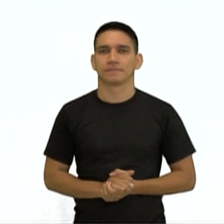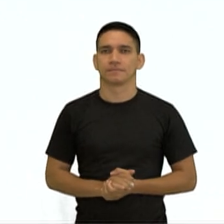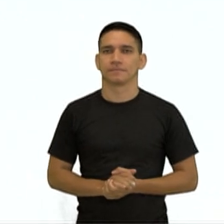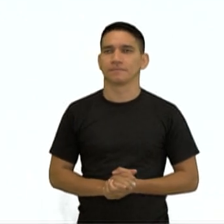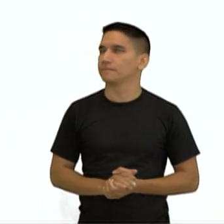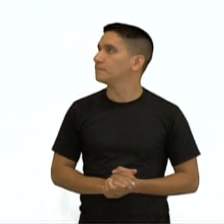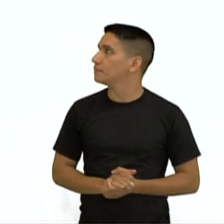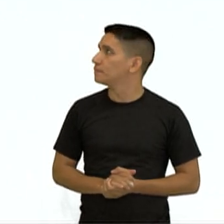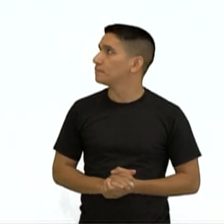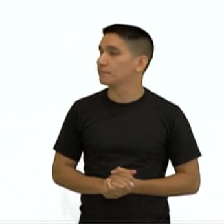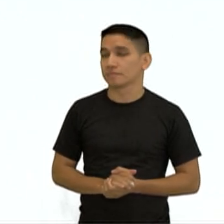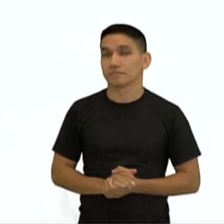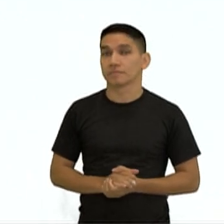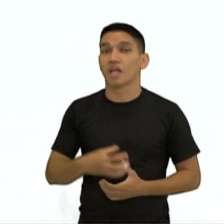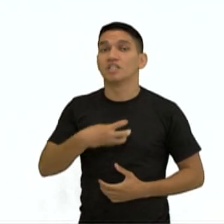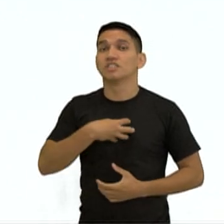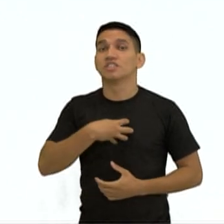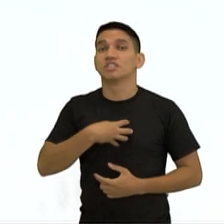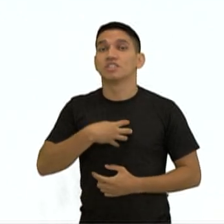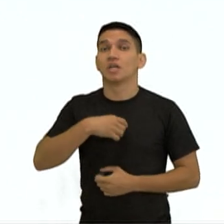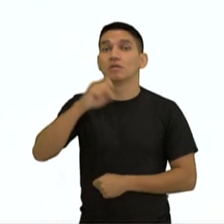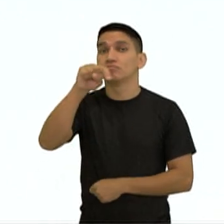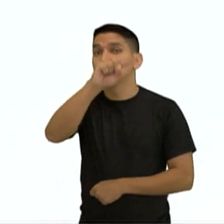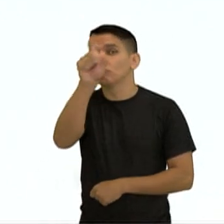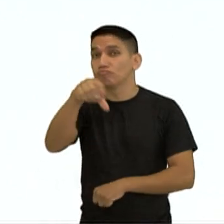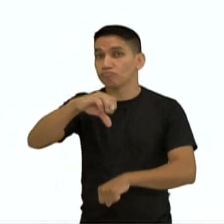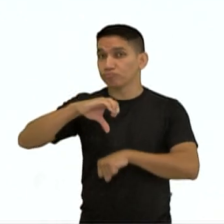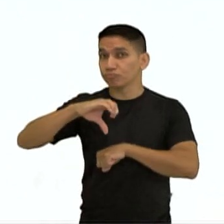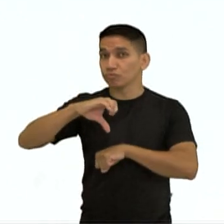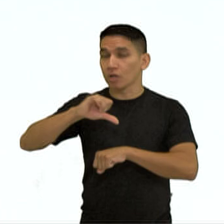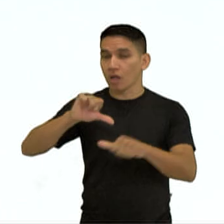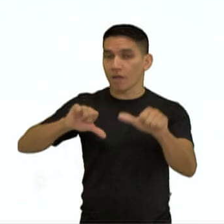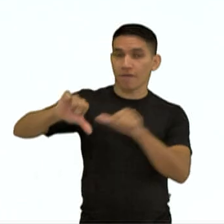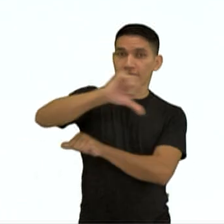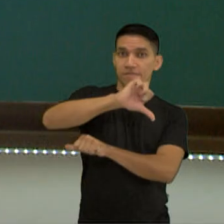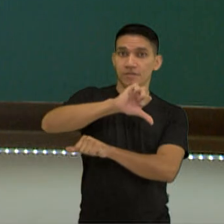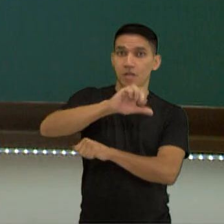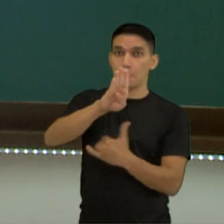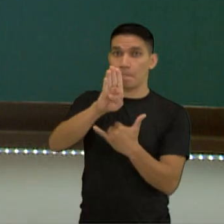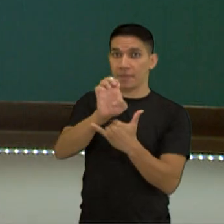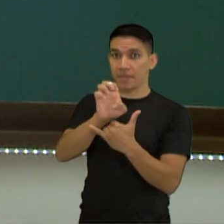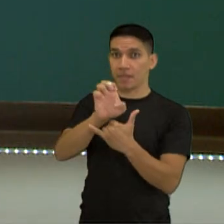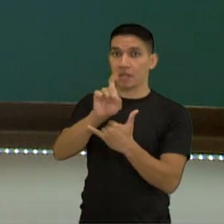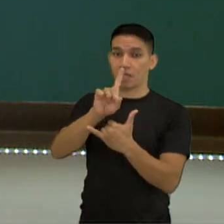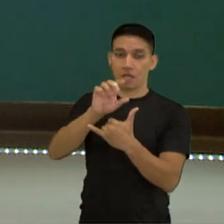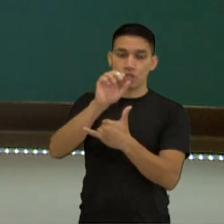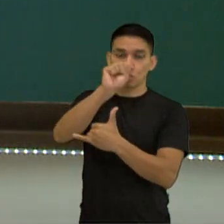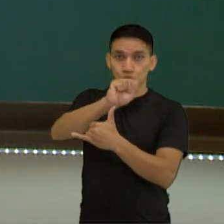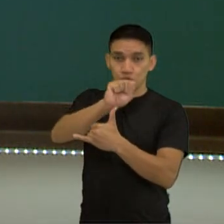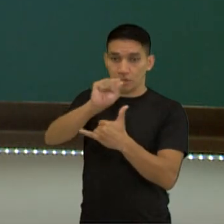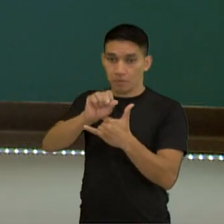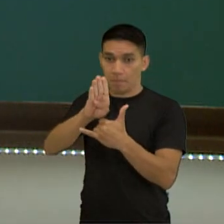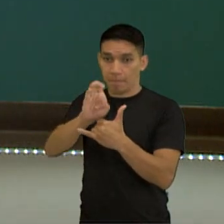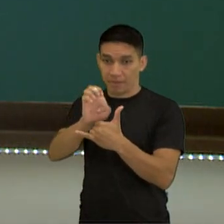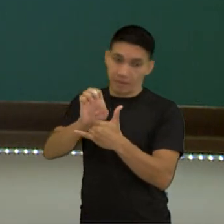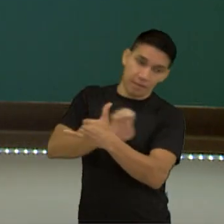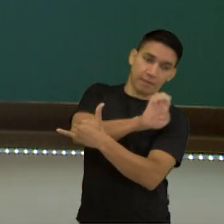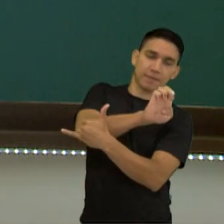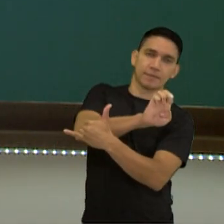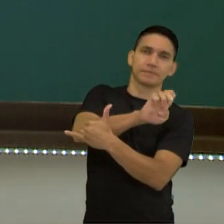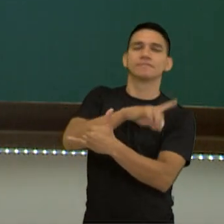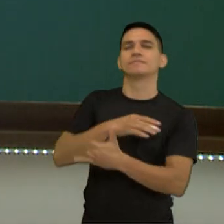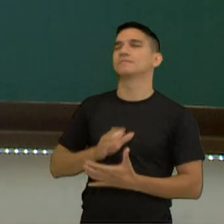Na forma interrogativa, nós vamos inverter a posição do verbo to be em relação ao sujeito da frase. Por exemplo, is